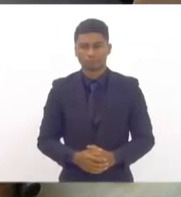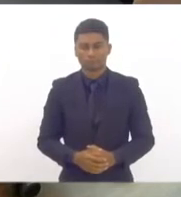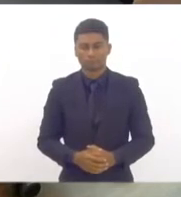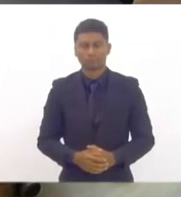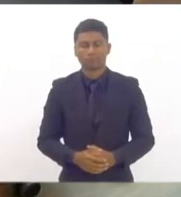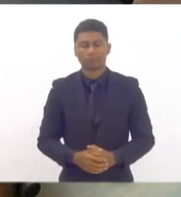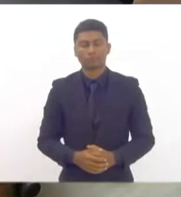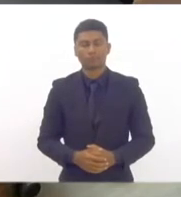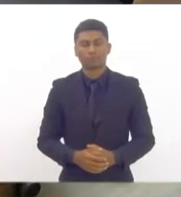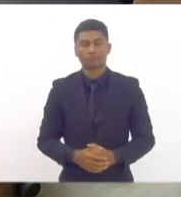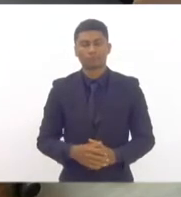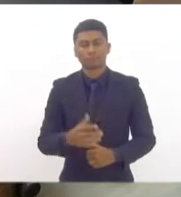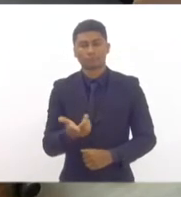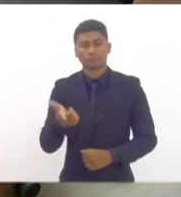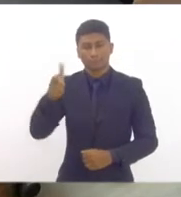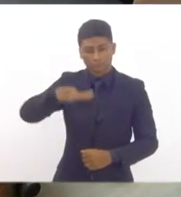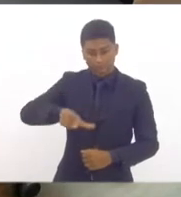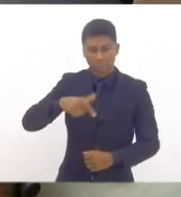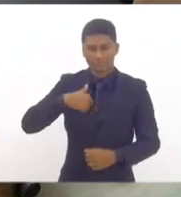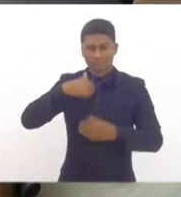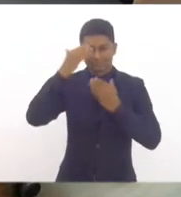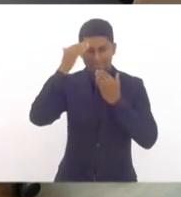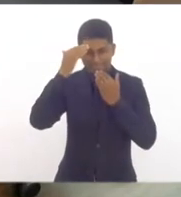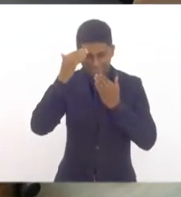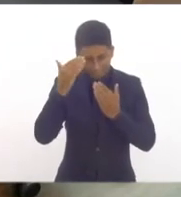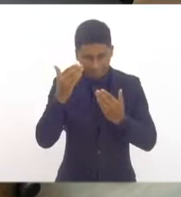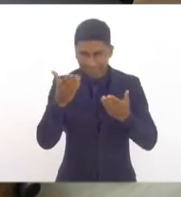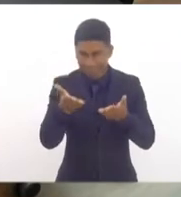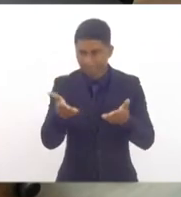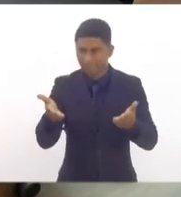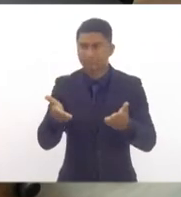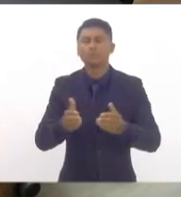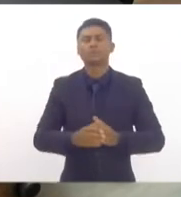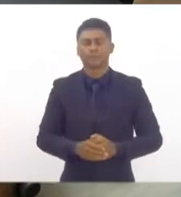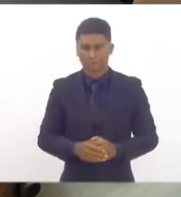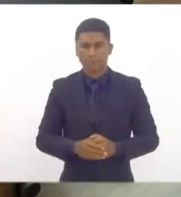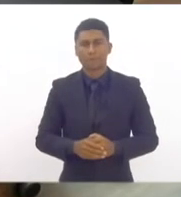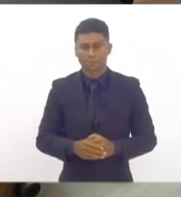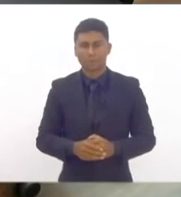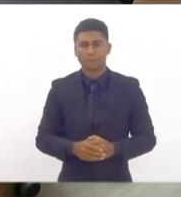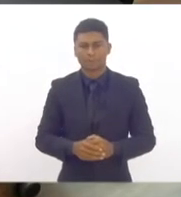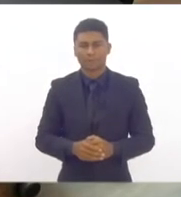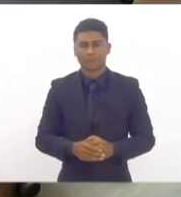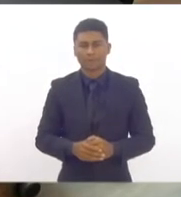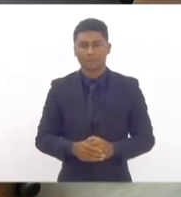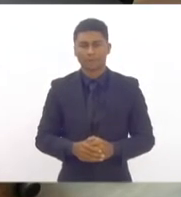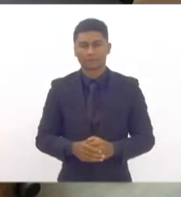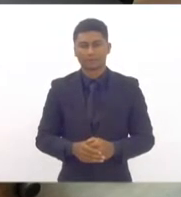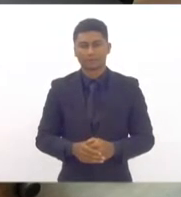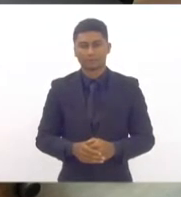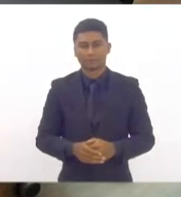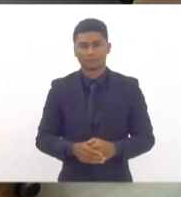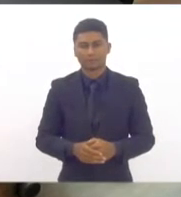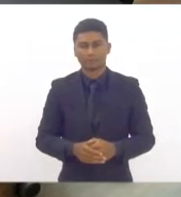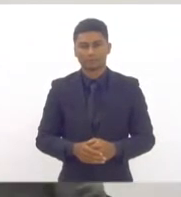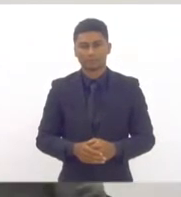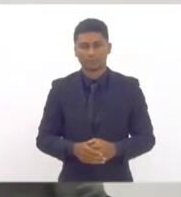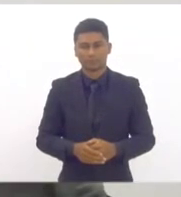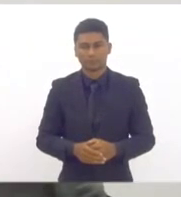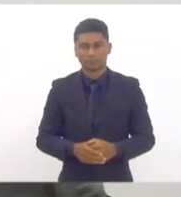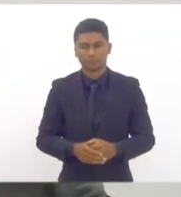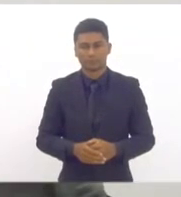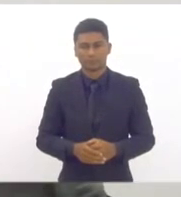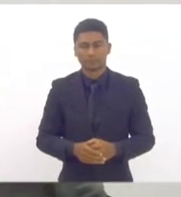gostaria aqui de fazer alguns agradecimentos importantes no âmbito desse processo eleitivo.